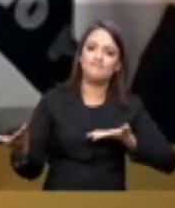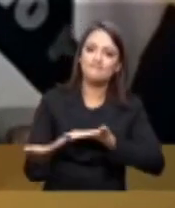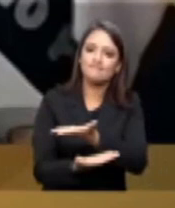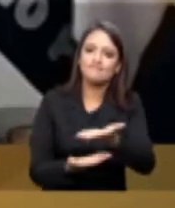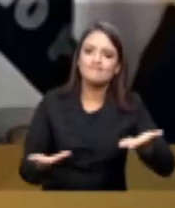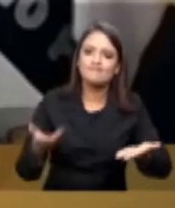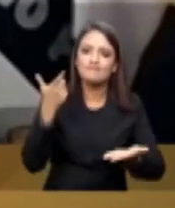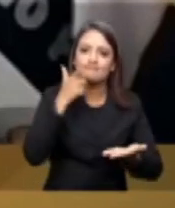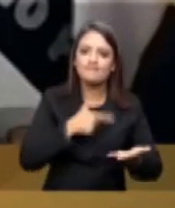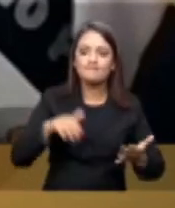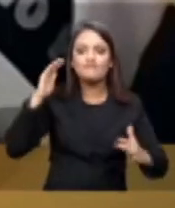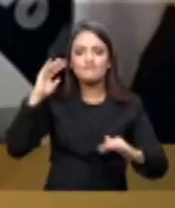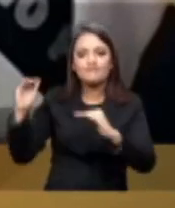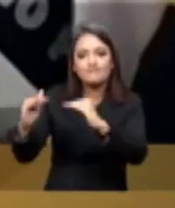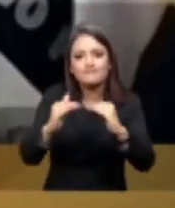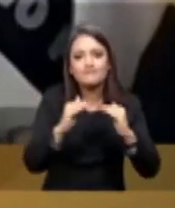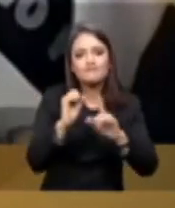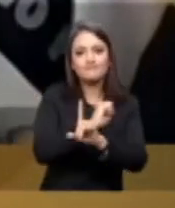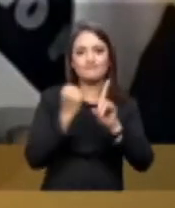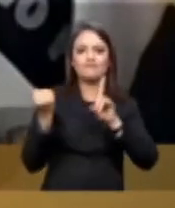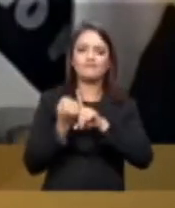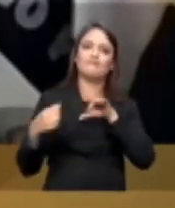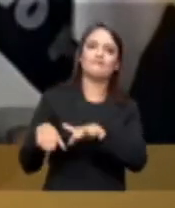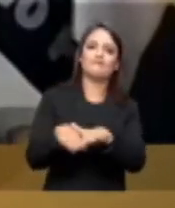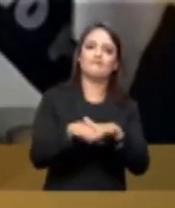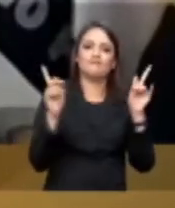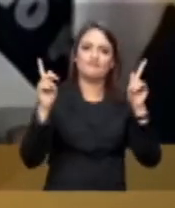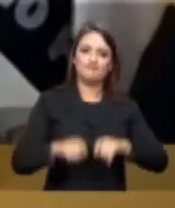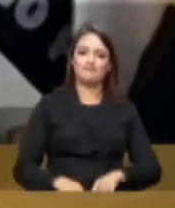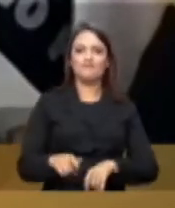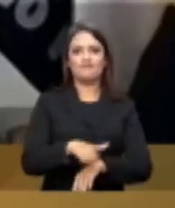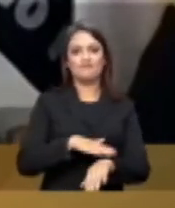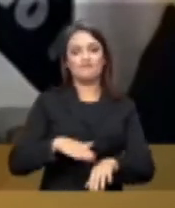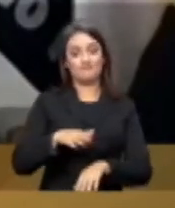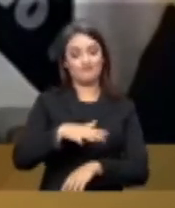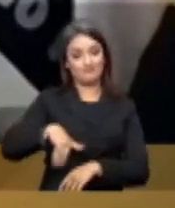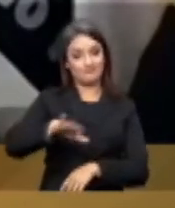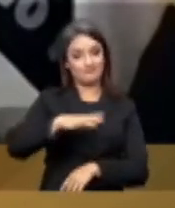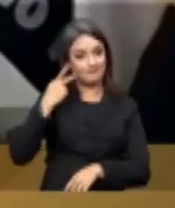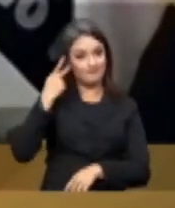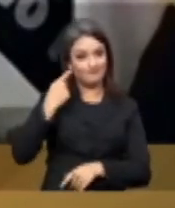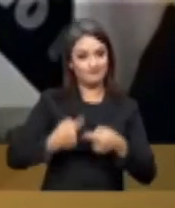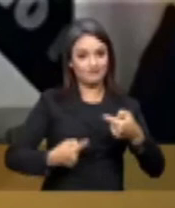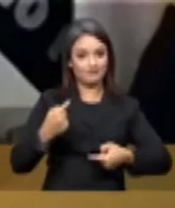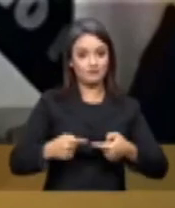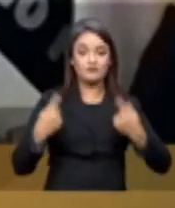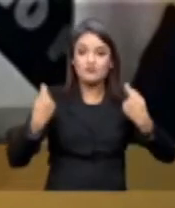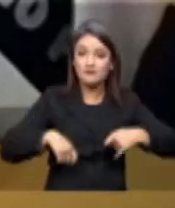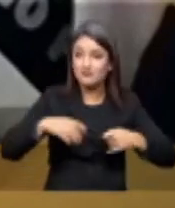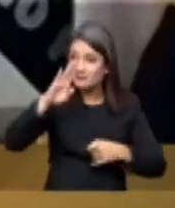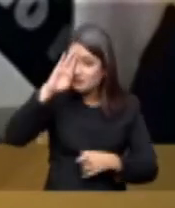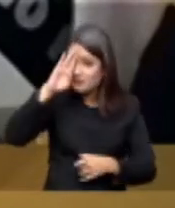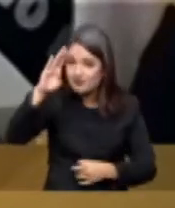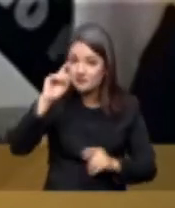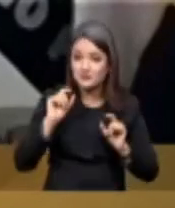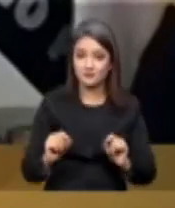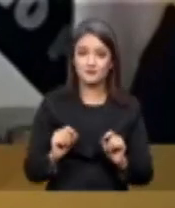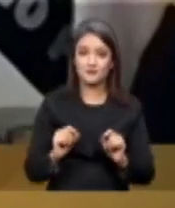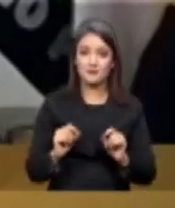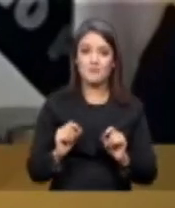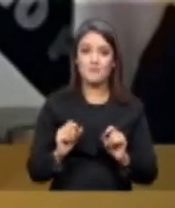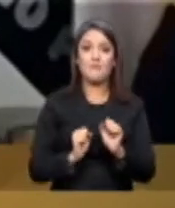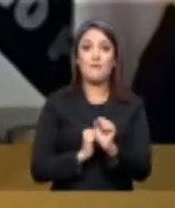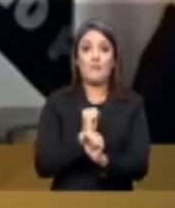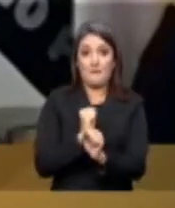o consenso social que sustenta o nosso regime político. É preciso, sobretudo em ano que se renovará